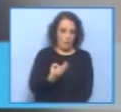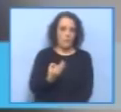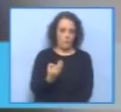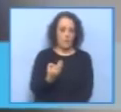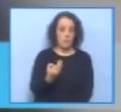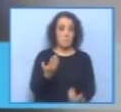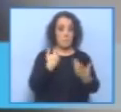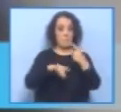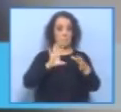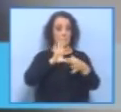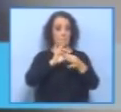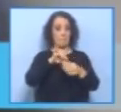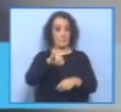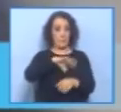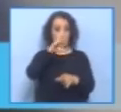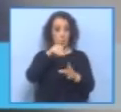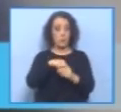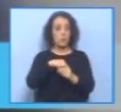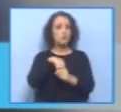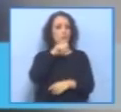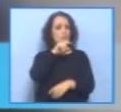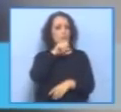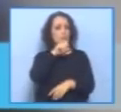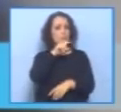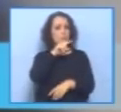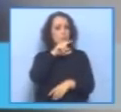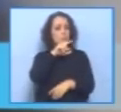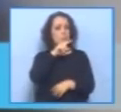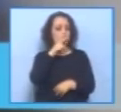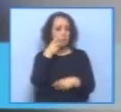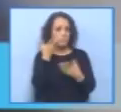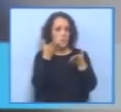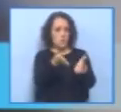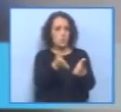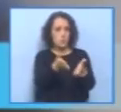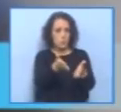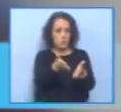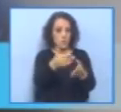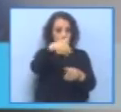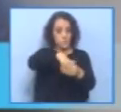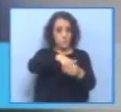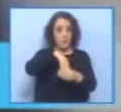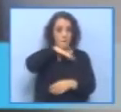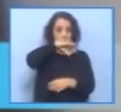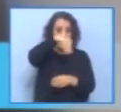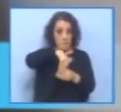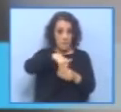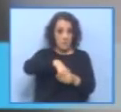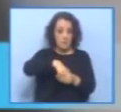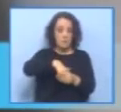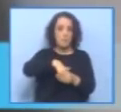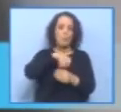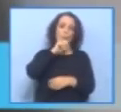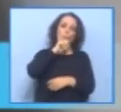pode, neste contexto, ajudar muito a que, no contexto da família,